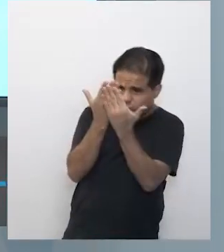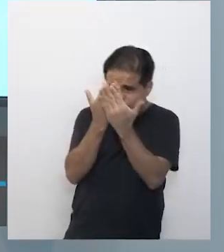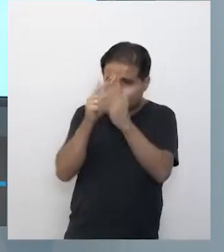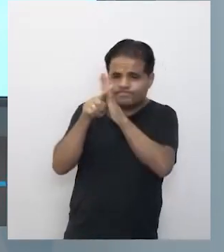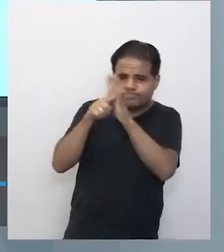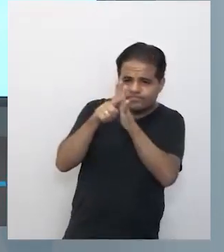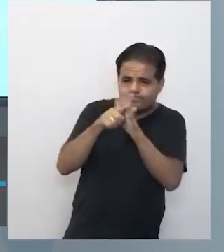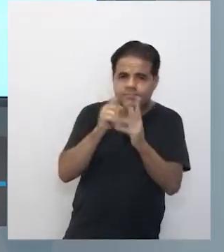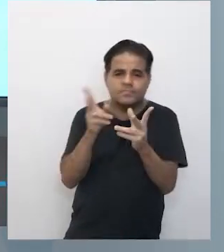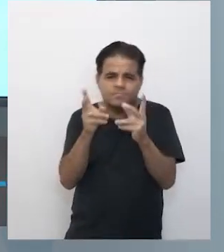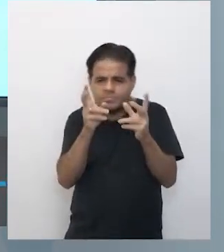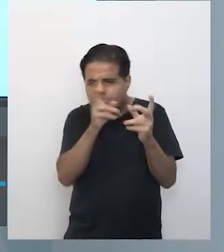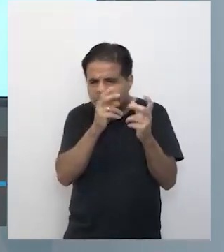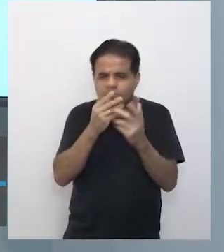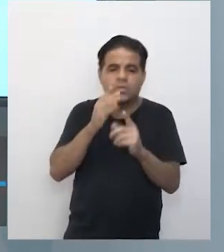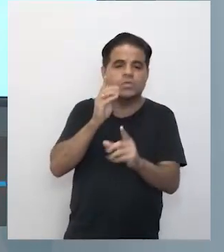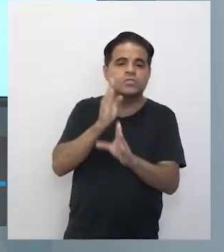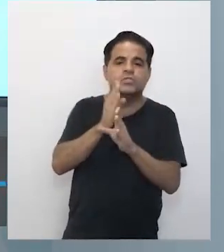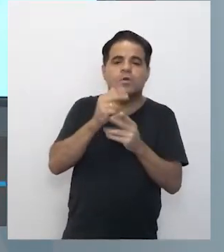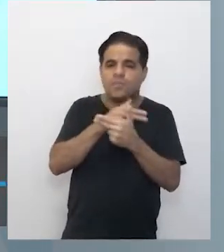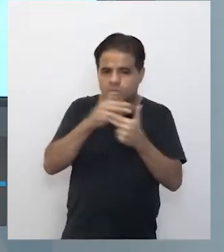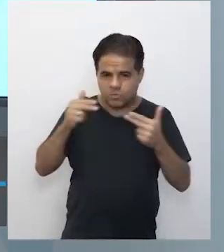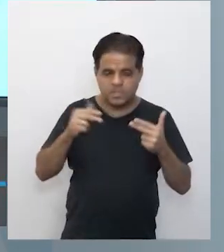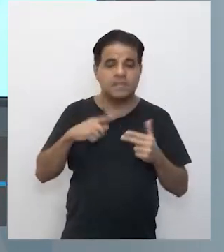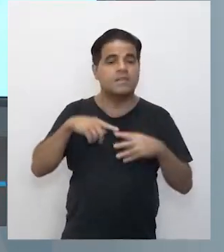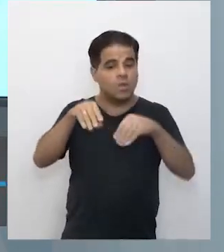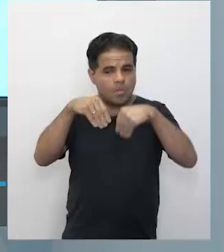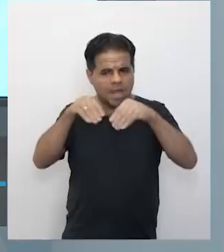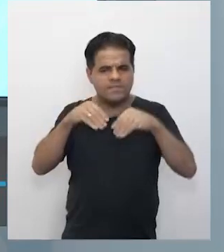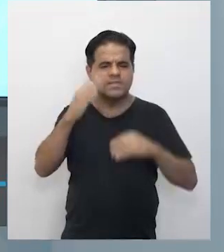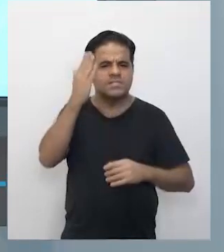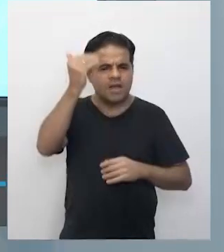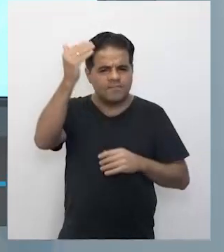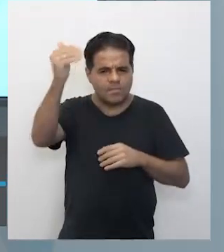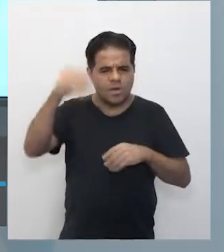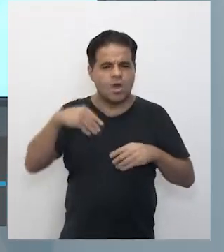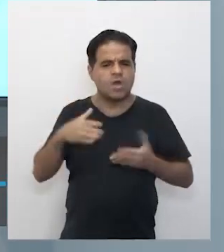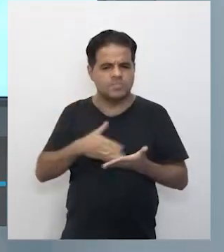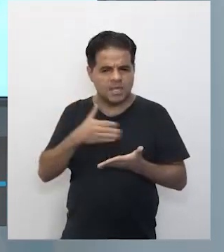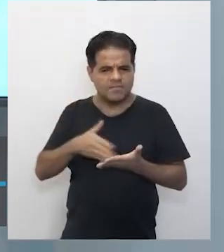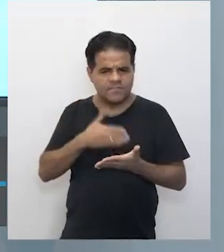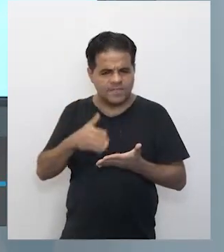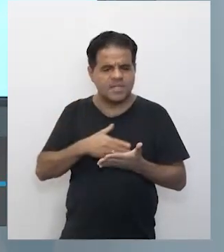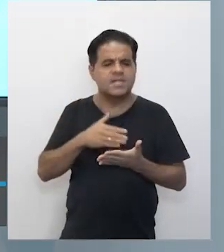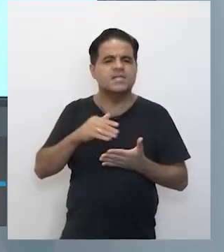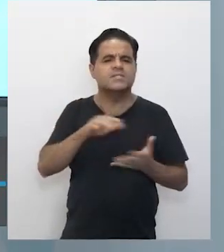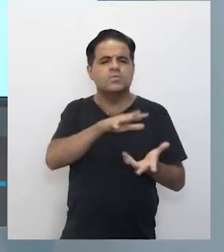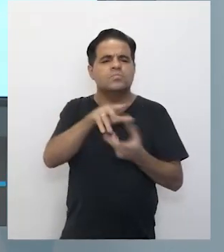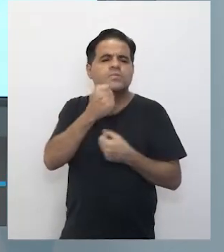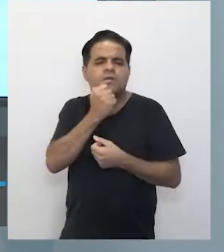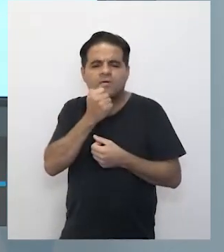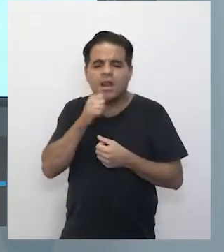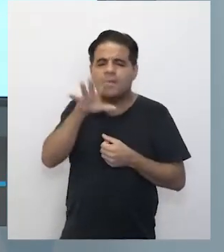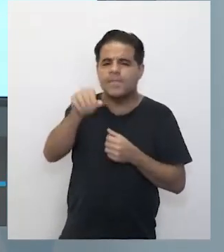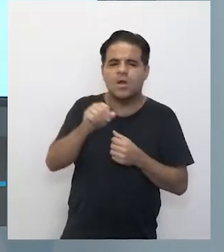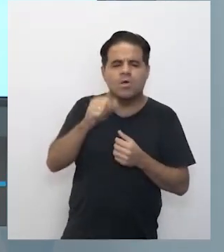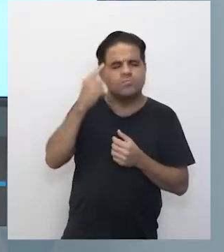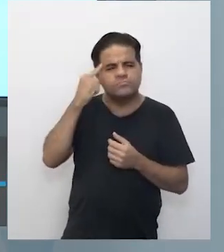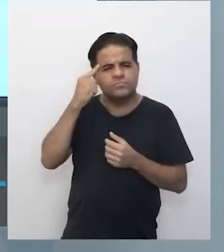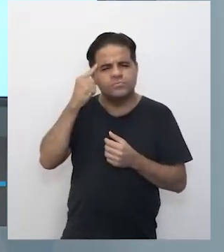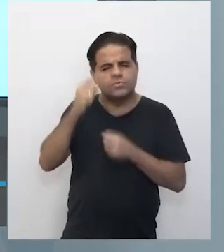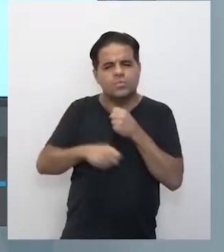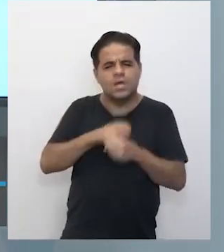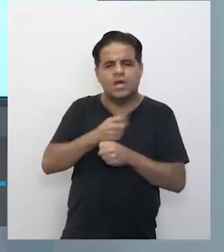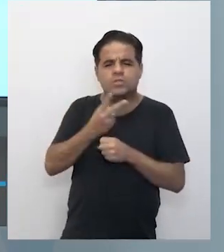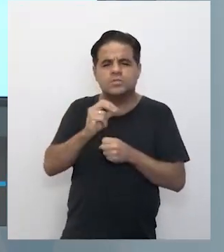descobrir algumas coisas. Por exemplo, a revista Nature, que é extremamente famosa, extremamente importante no mundo científico, pegou um artigo aí de